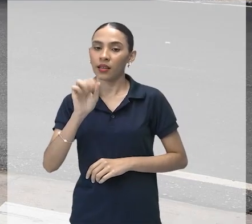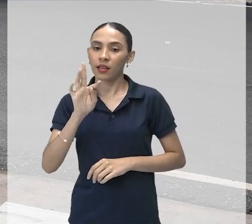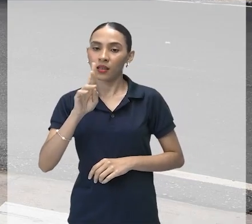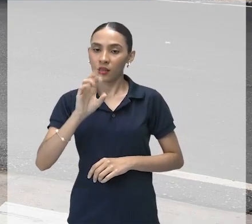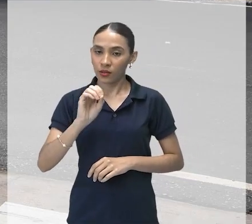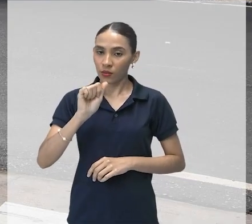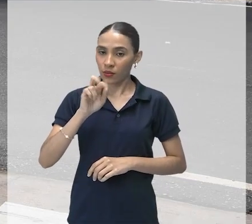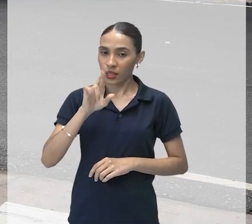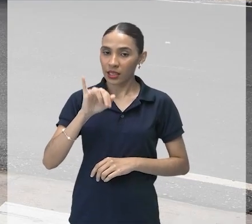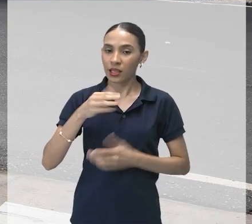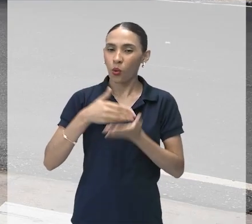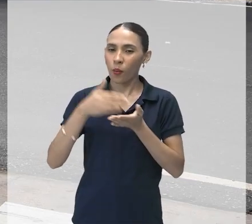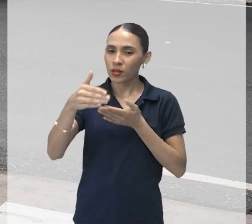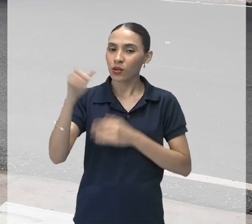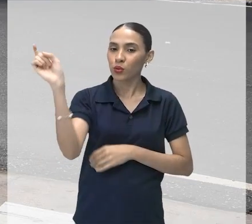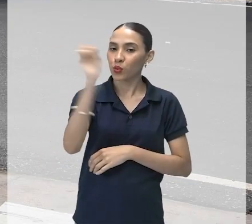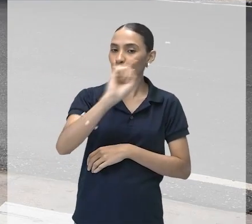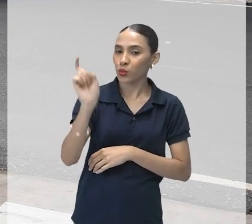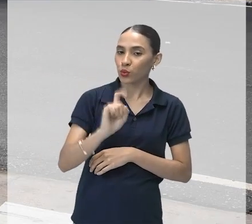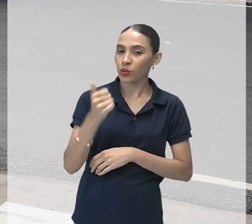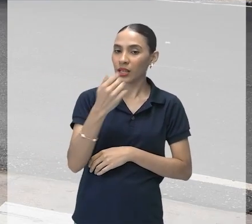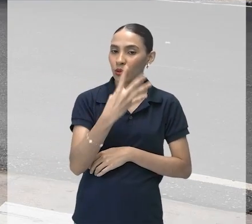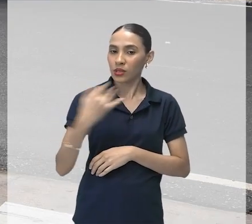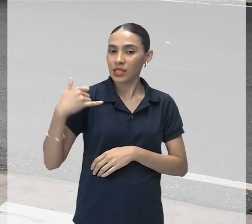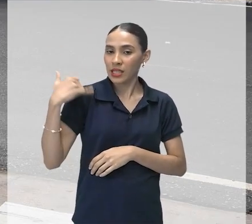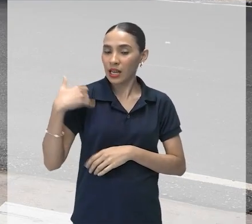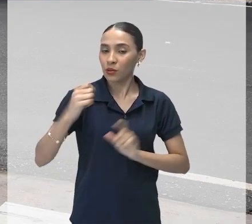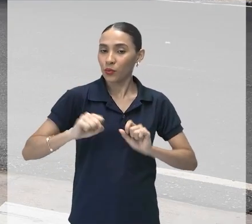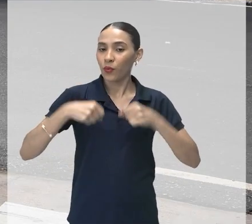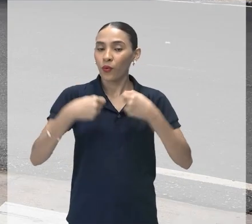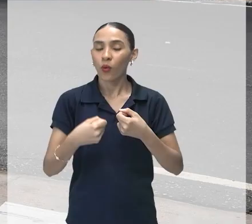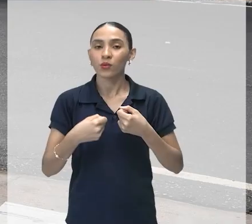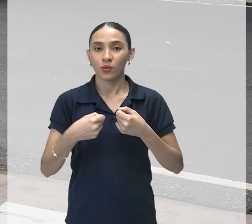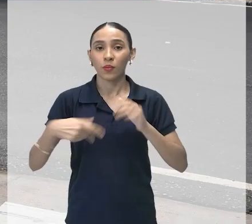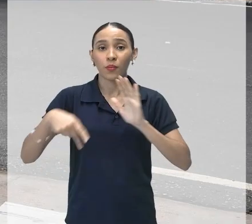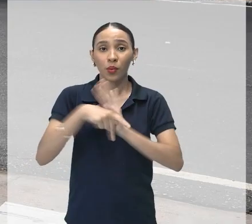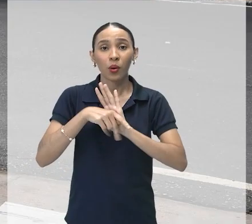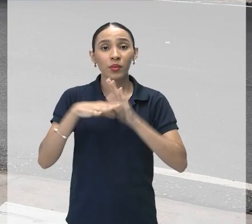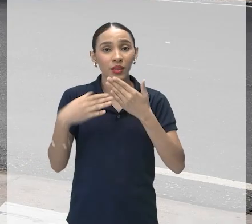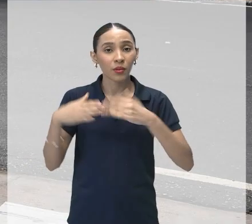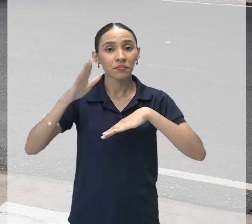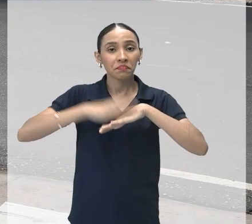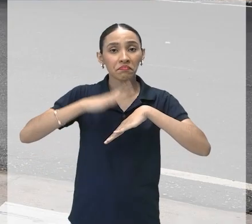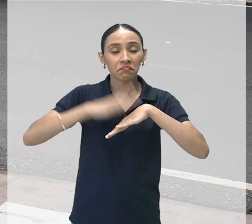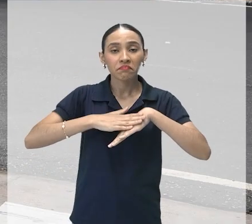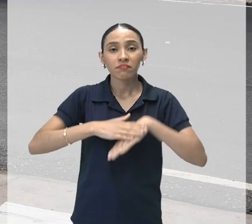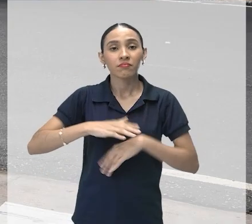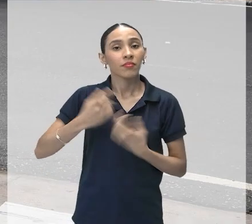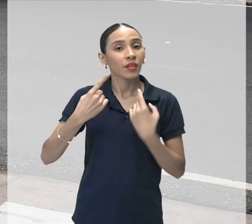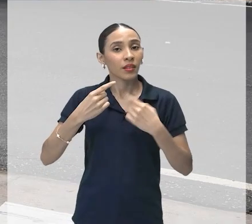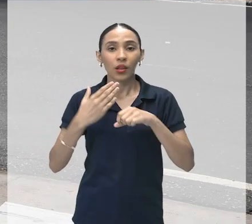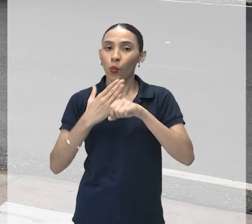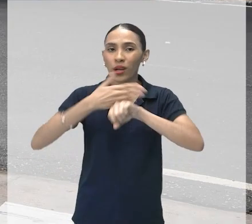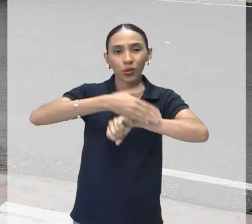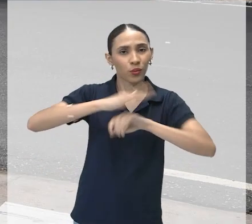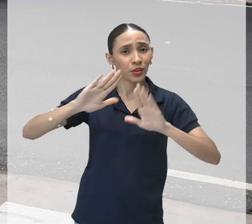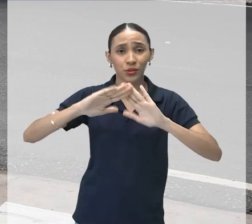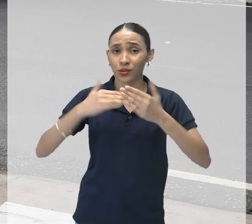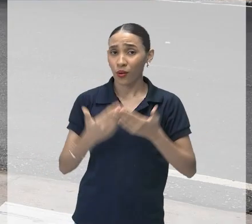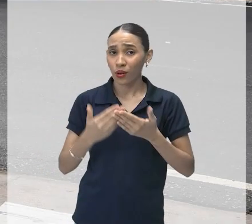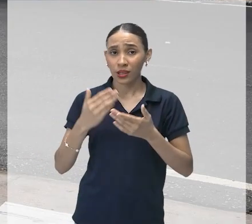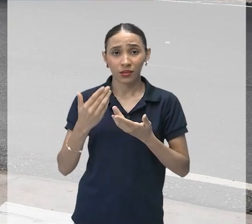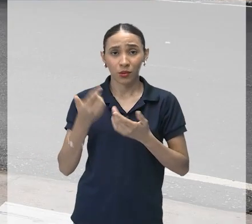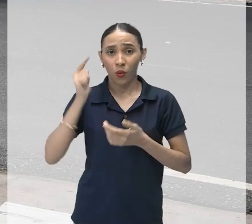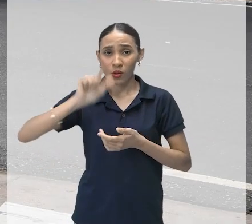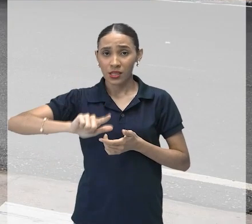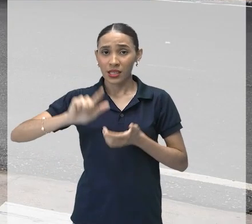grafitar aos 14 anos por esforço próprio. Então, ele é um artista autodidata, ele não entrou numa escola para